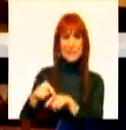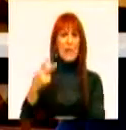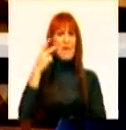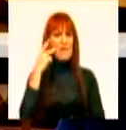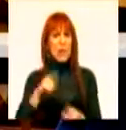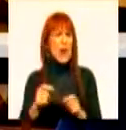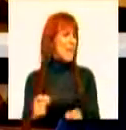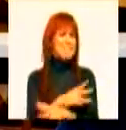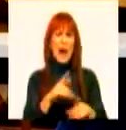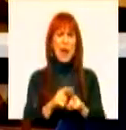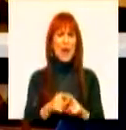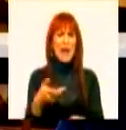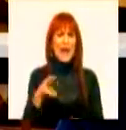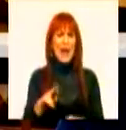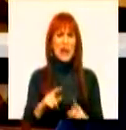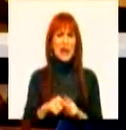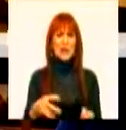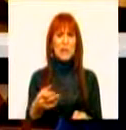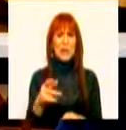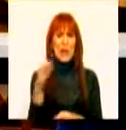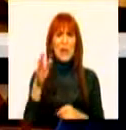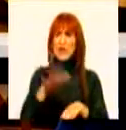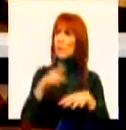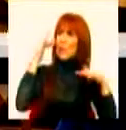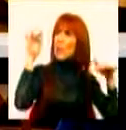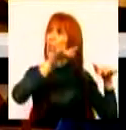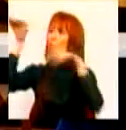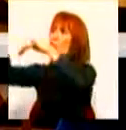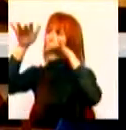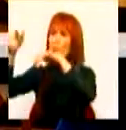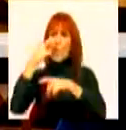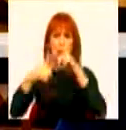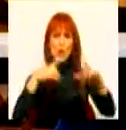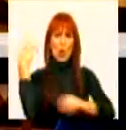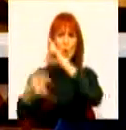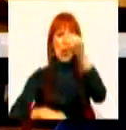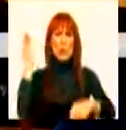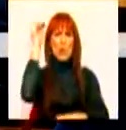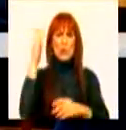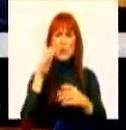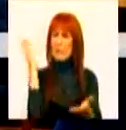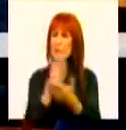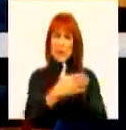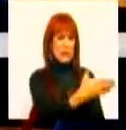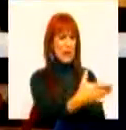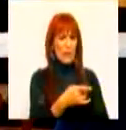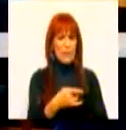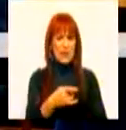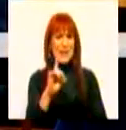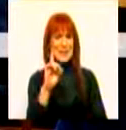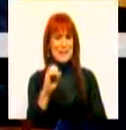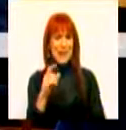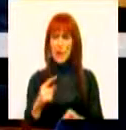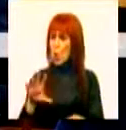viveu a maior taxa de imigração, a maior taxa de despovoamento do interior desde a década de